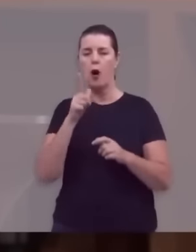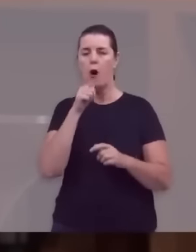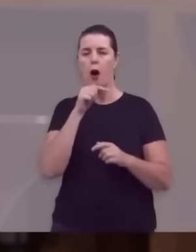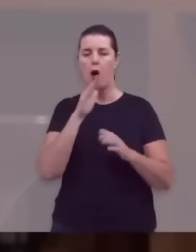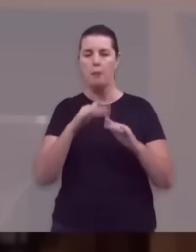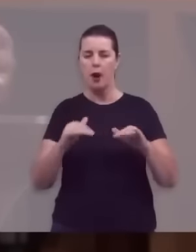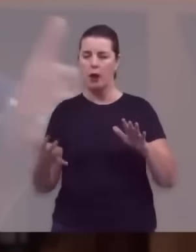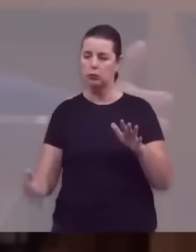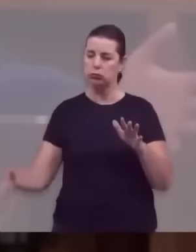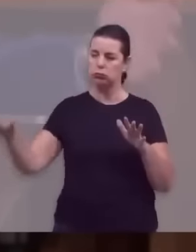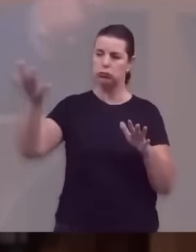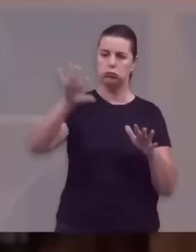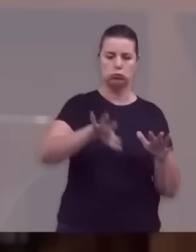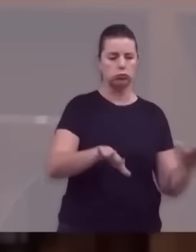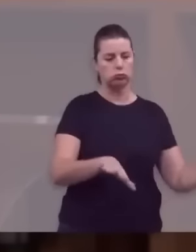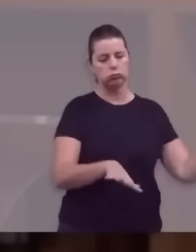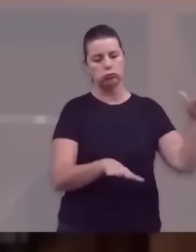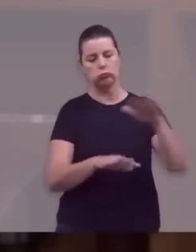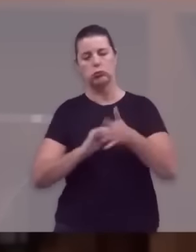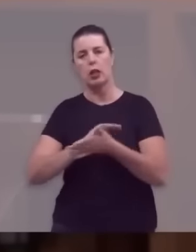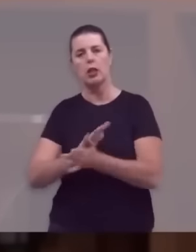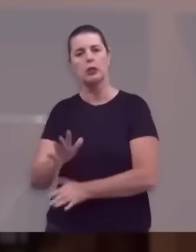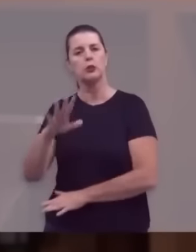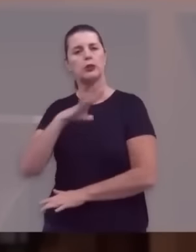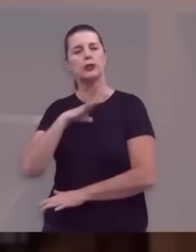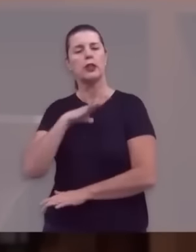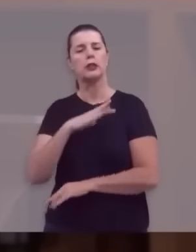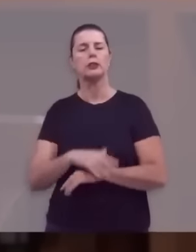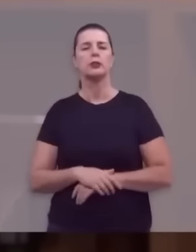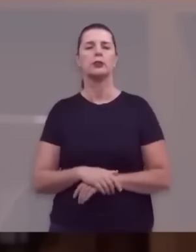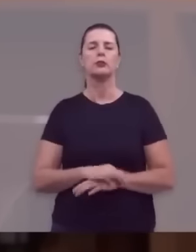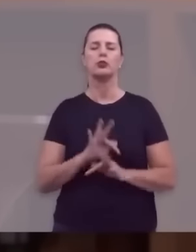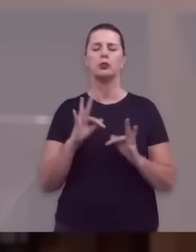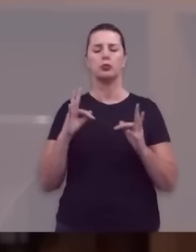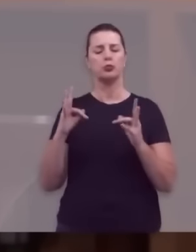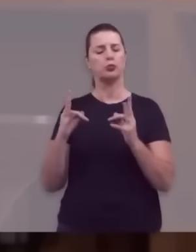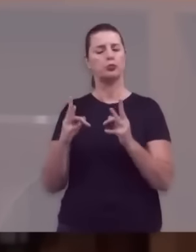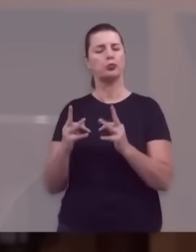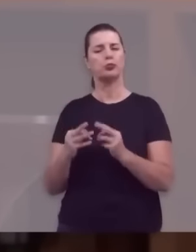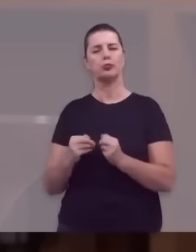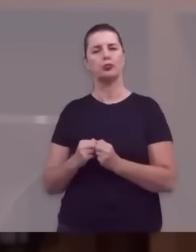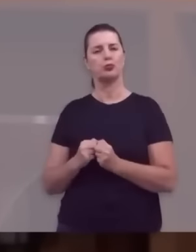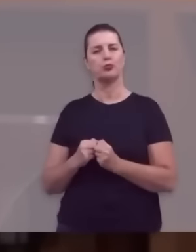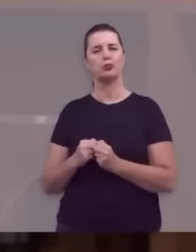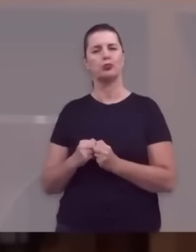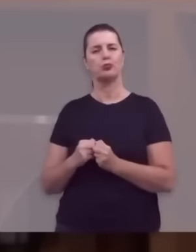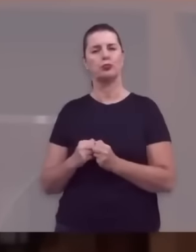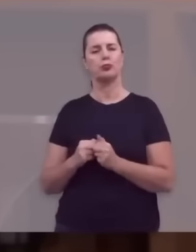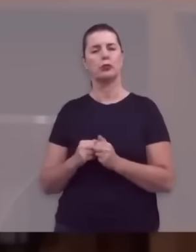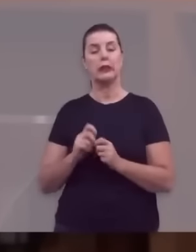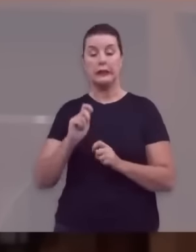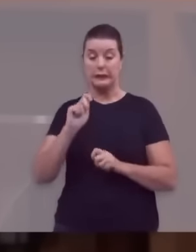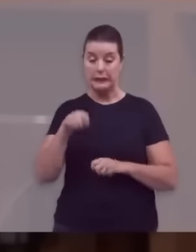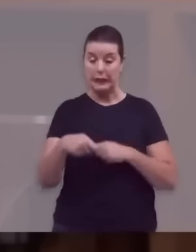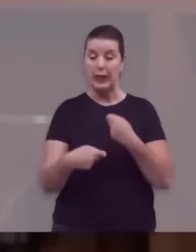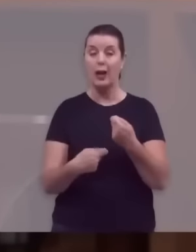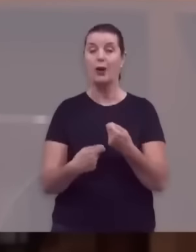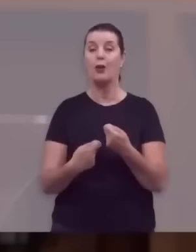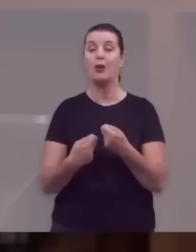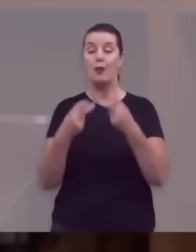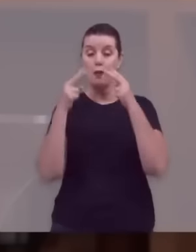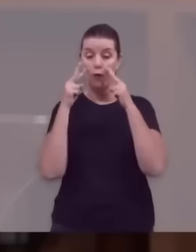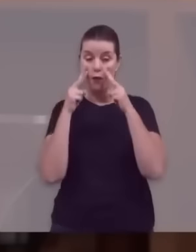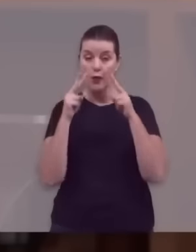lambendo vilas e cidades e tudo isso são sinais